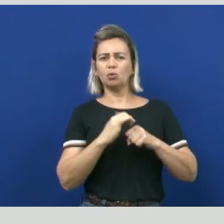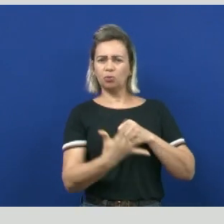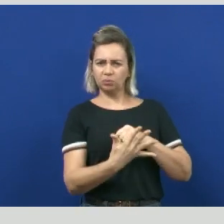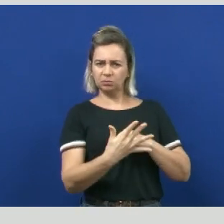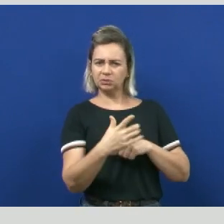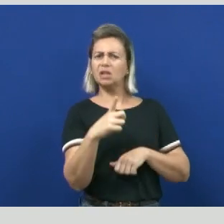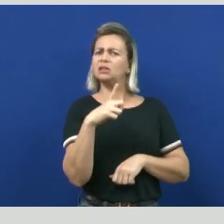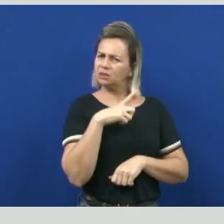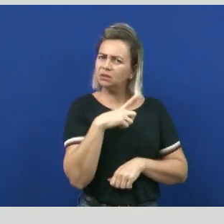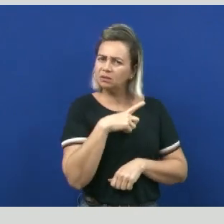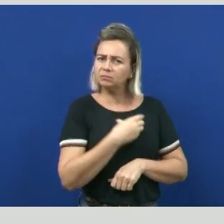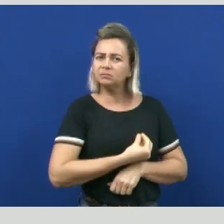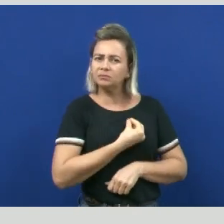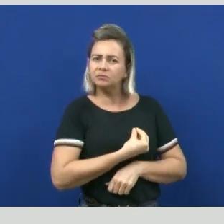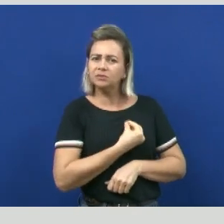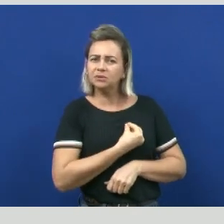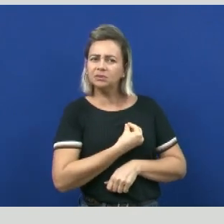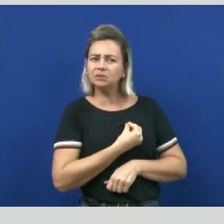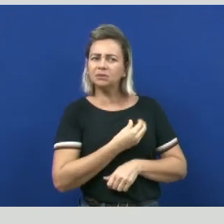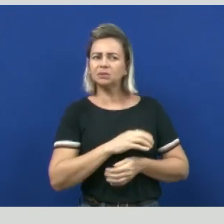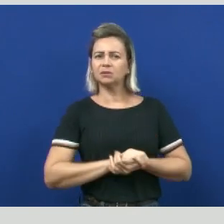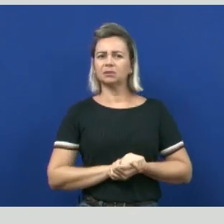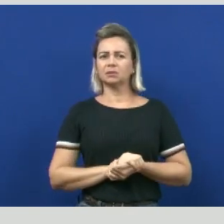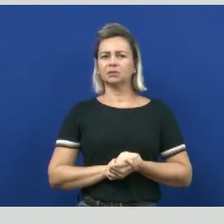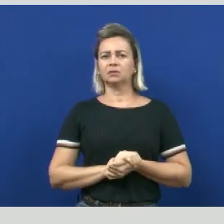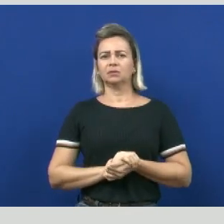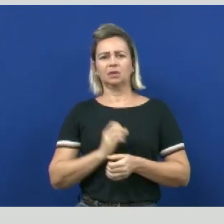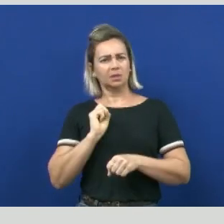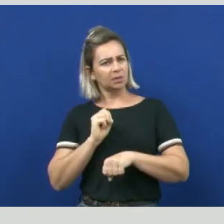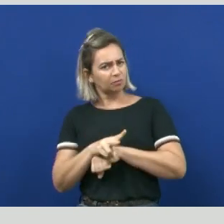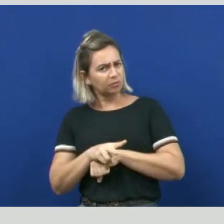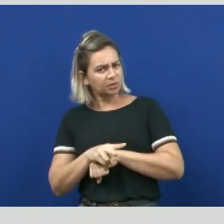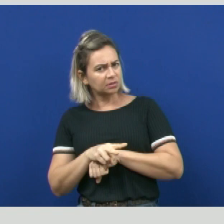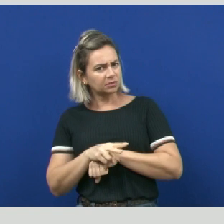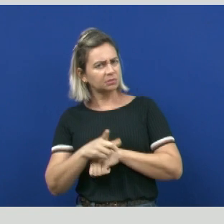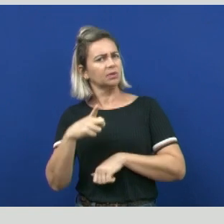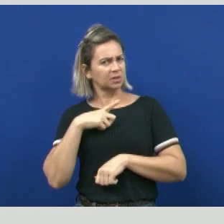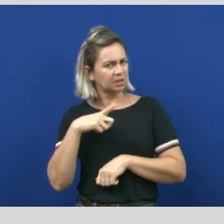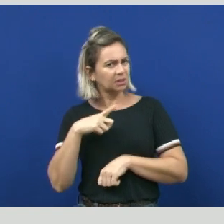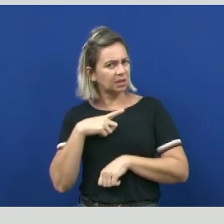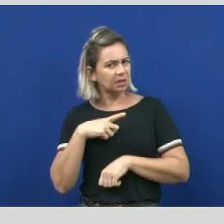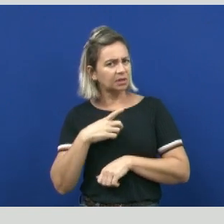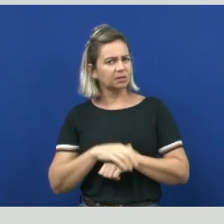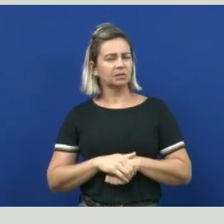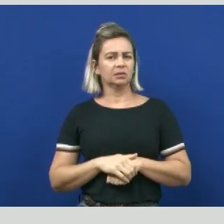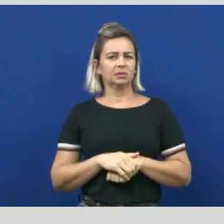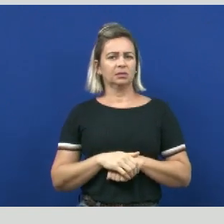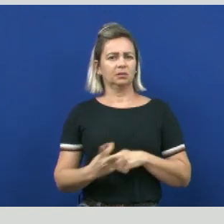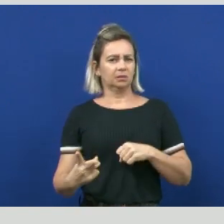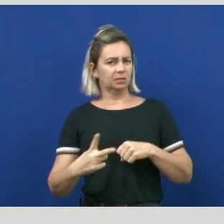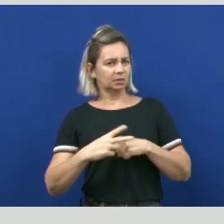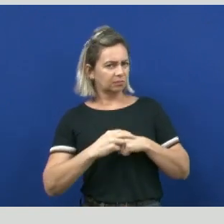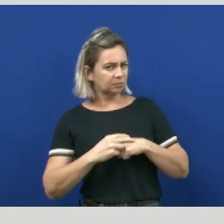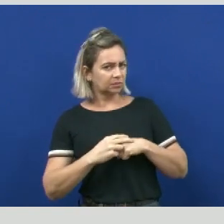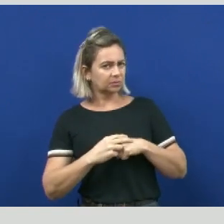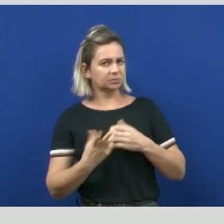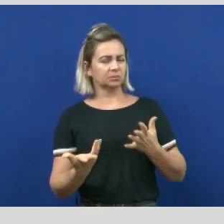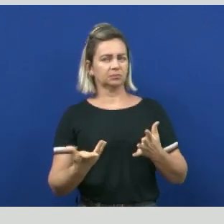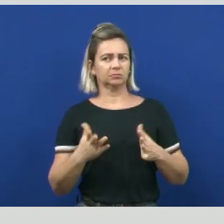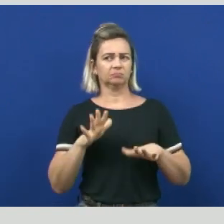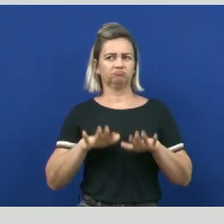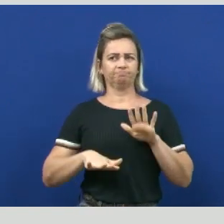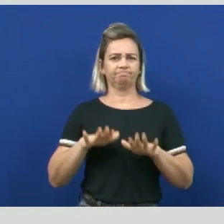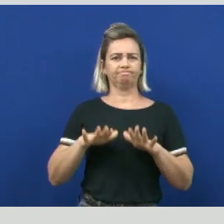vírus, né, é um ser vivo? Será que não é? Bom, você vai fazer um levantamento das características gerais dos vírus e